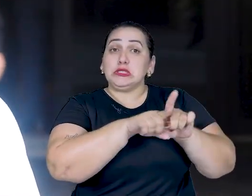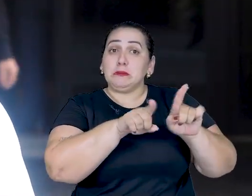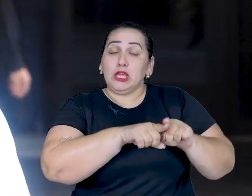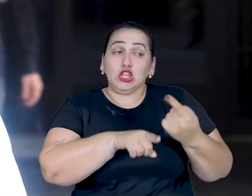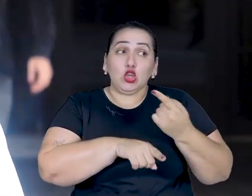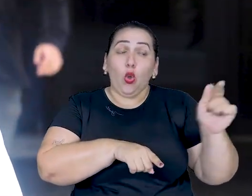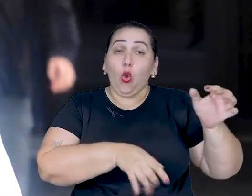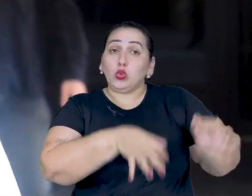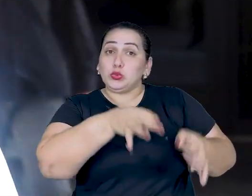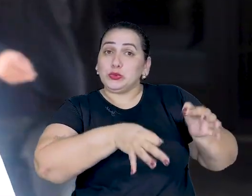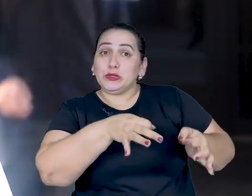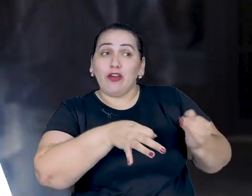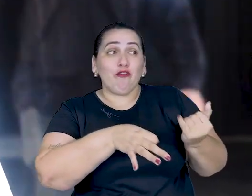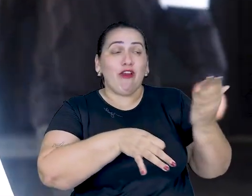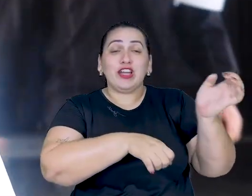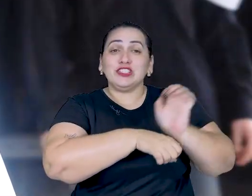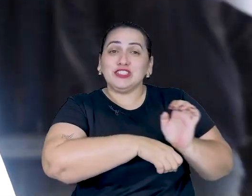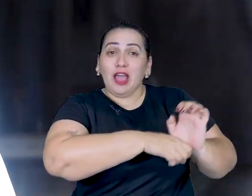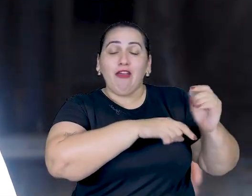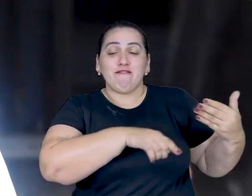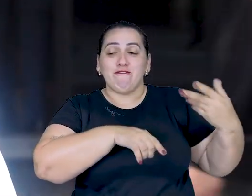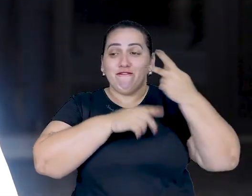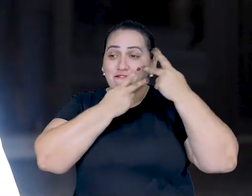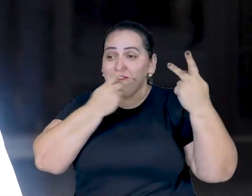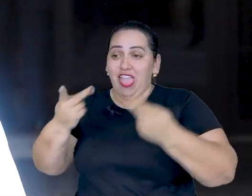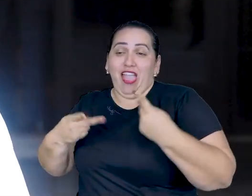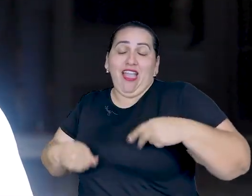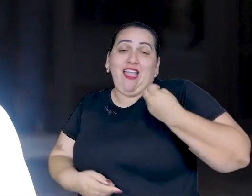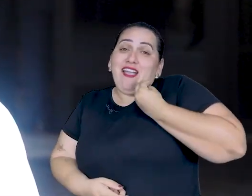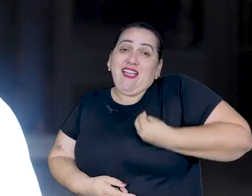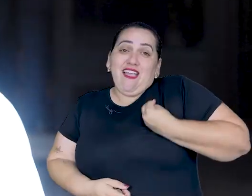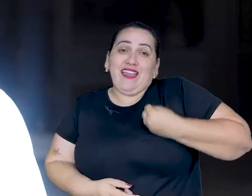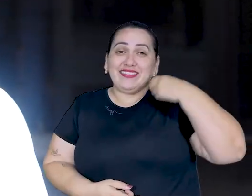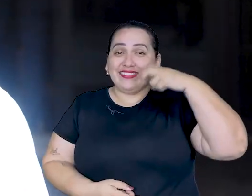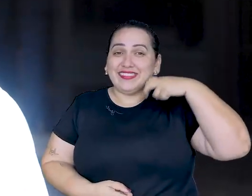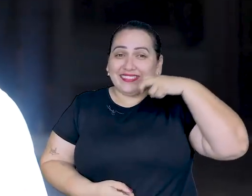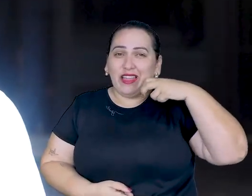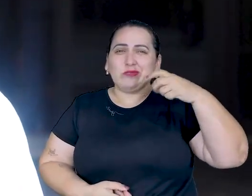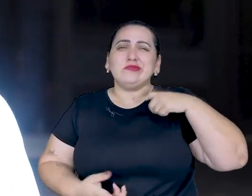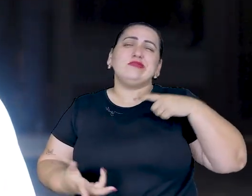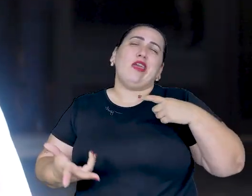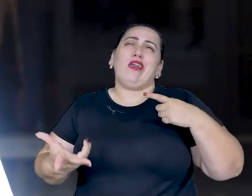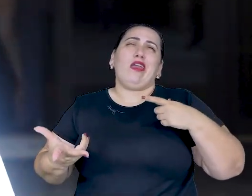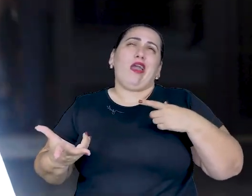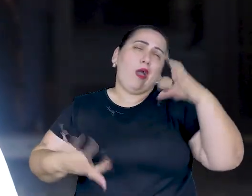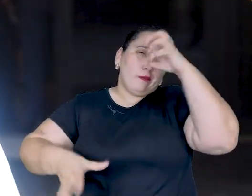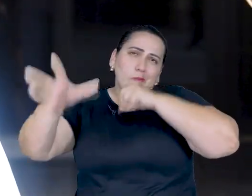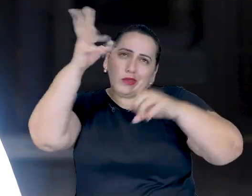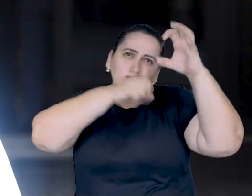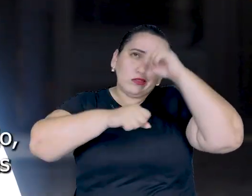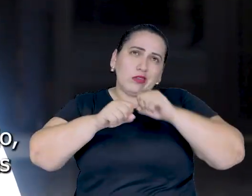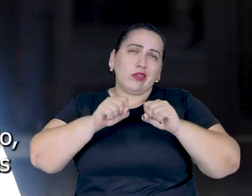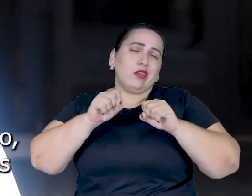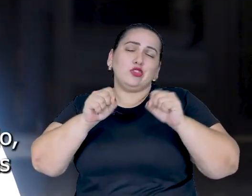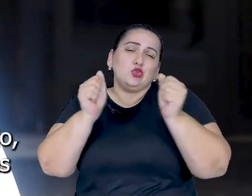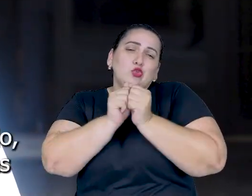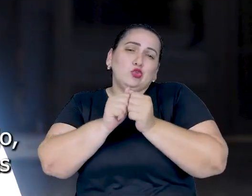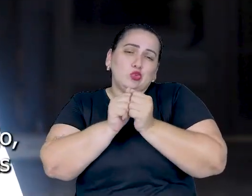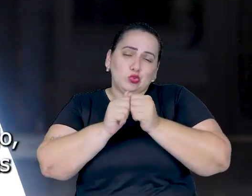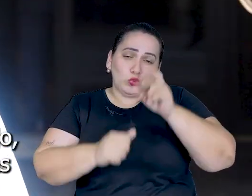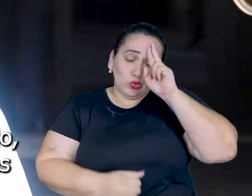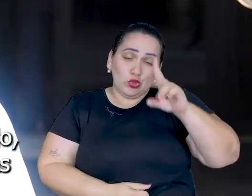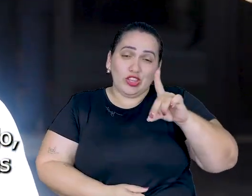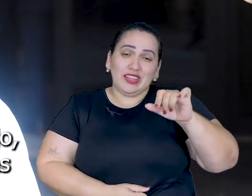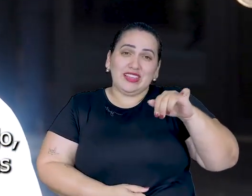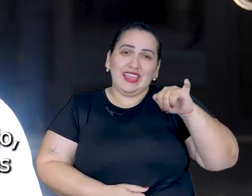de outros estados, de outros tribunais que vieram aqui para Natal, para ter mais um aprendizado